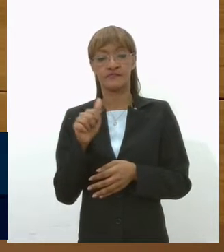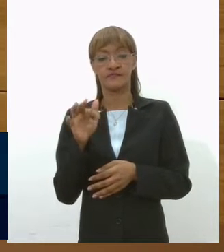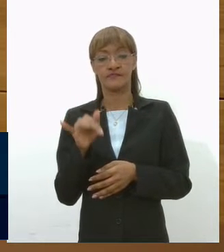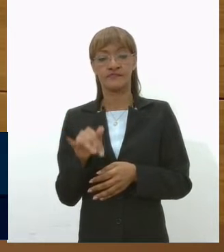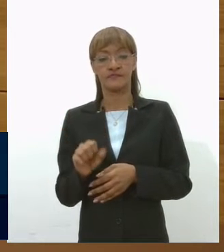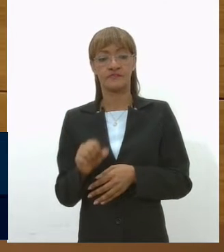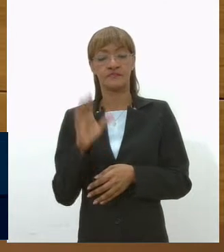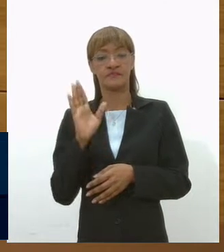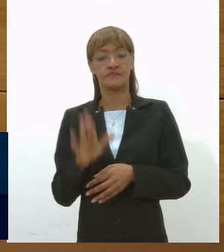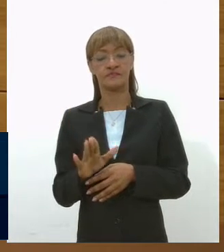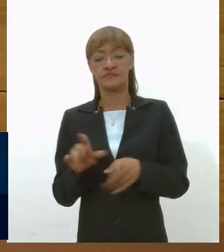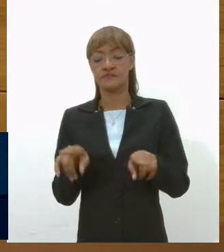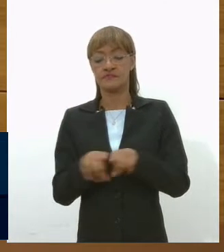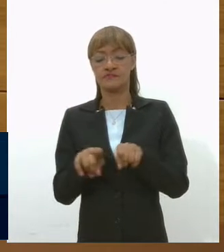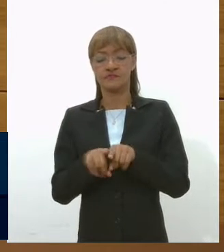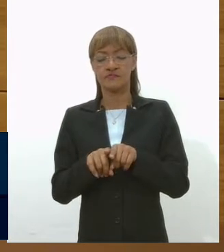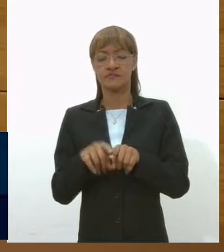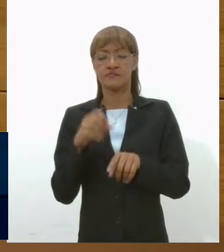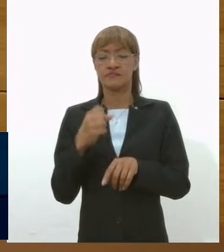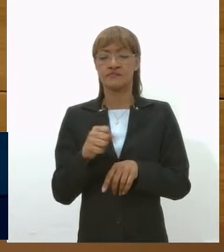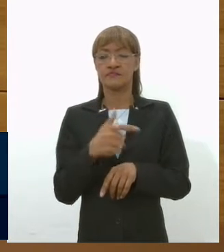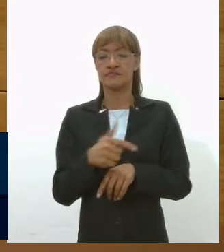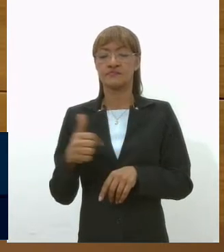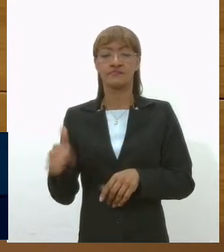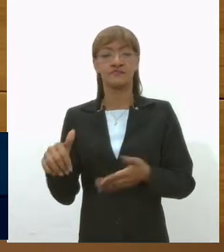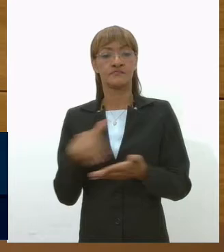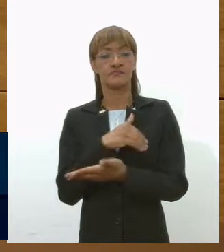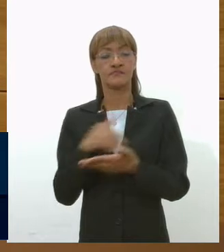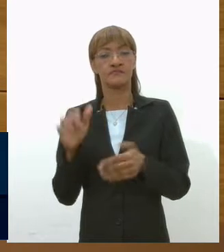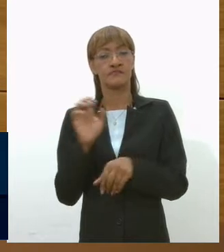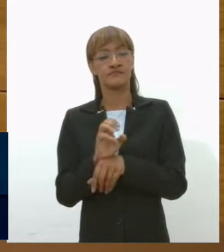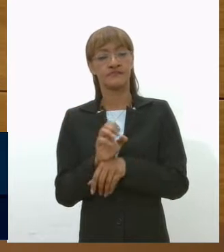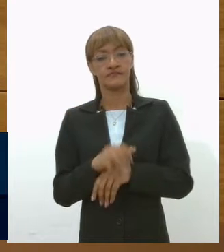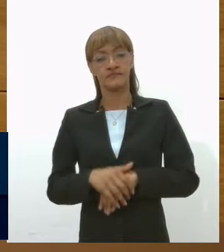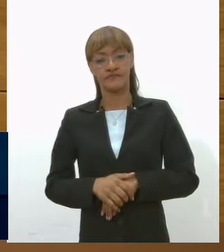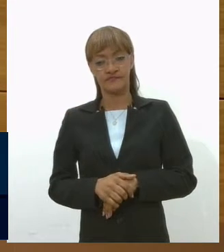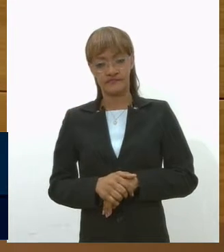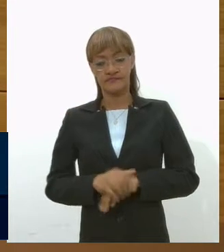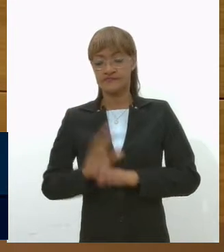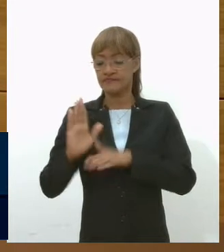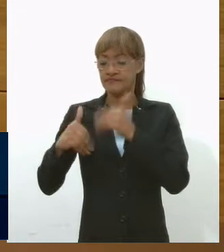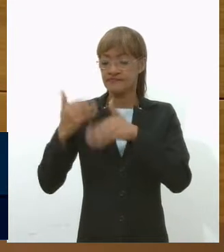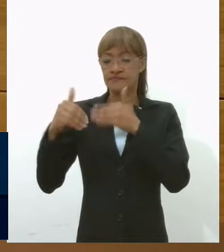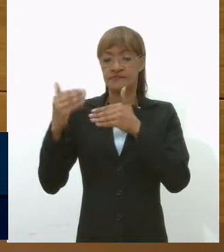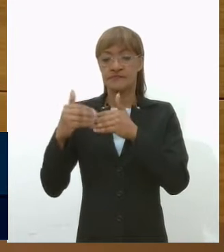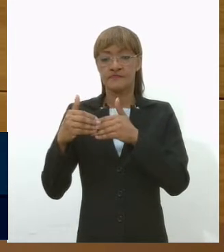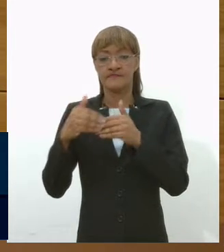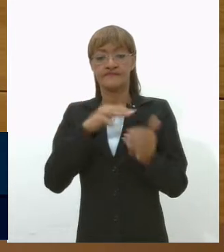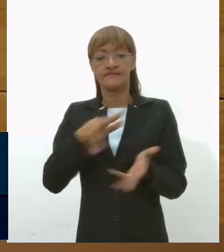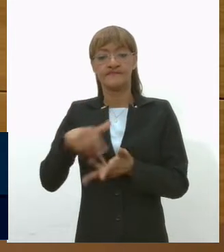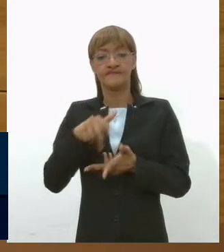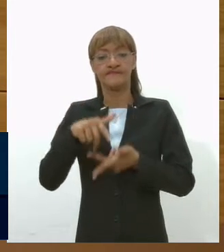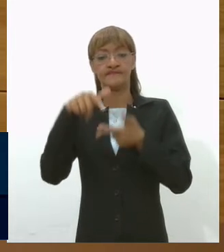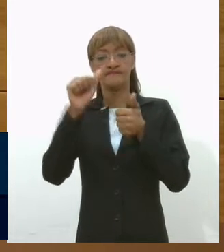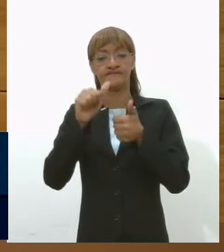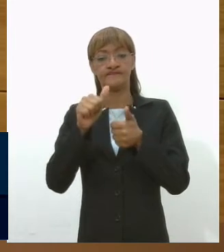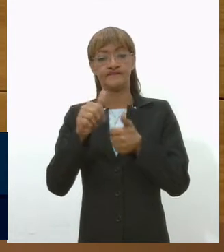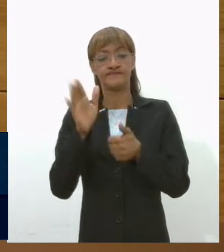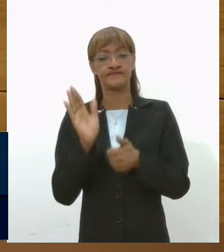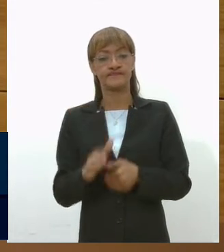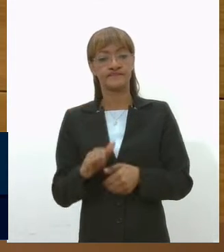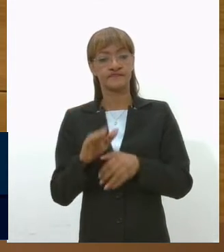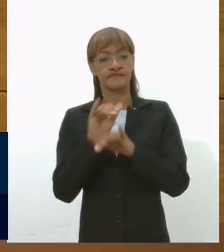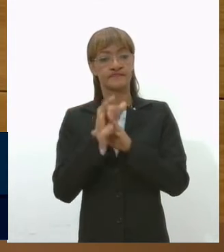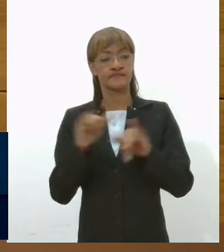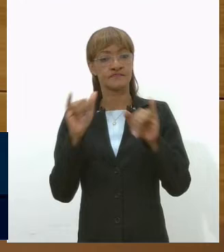Ofício circular de número 821, da Secretaria de Estado do Desenvolvimento Urbano e Sustentabilidade, uma comunicação de celebração